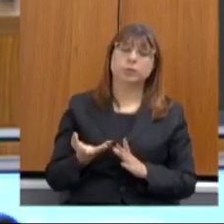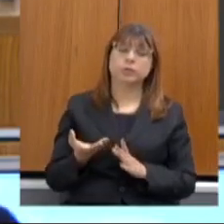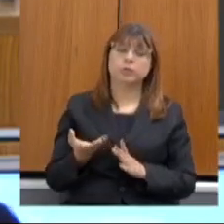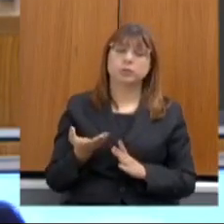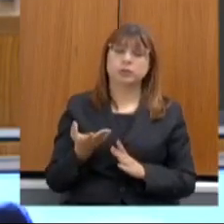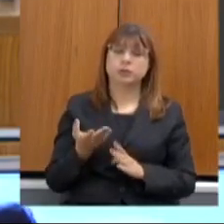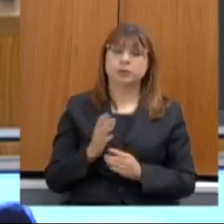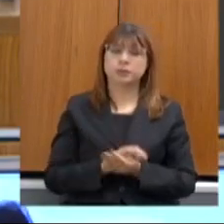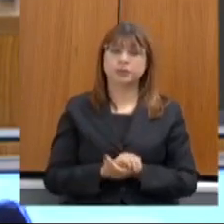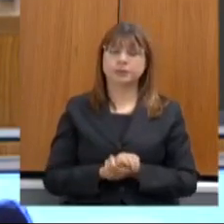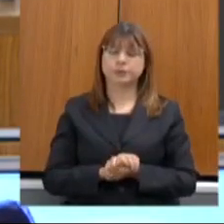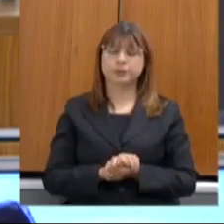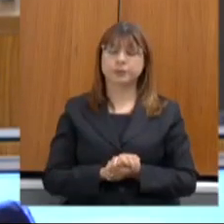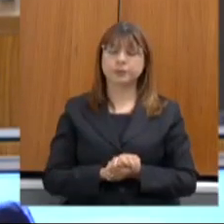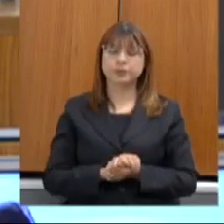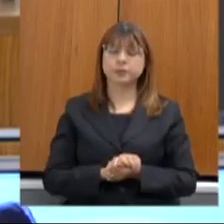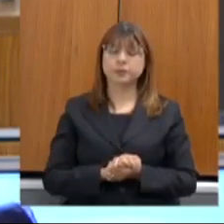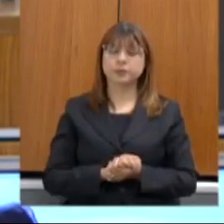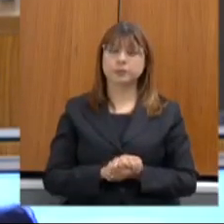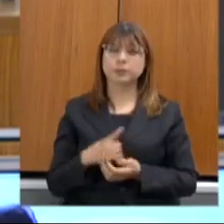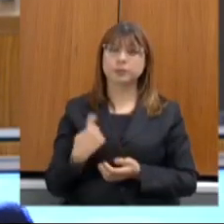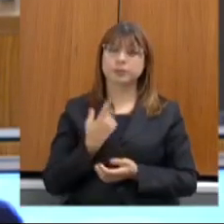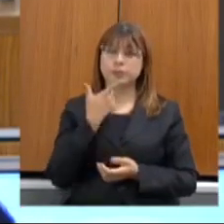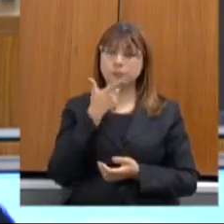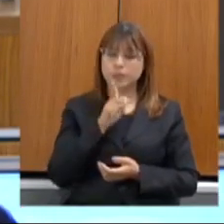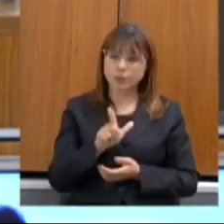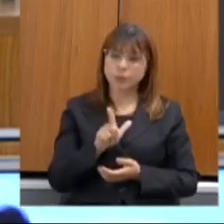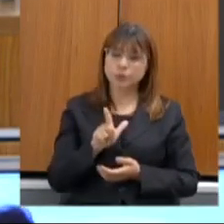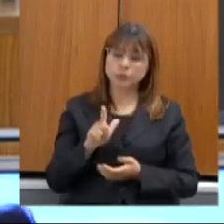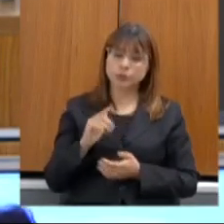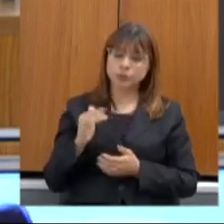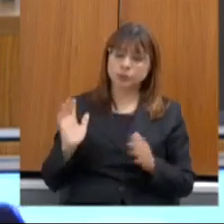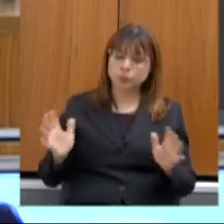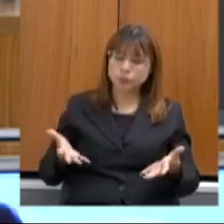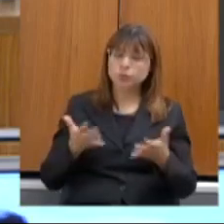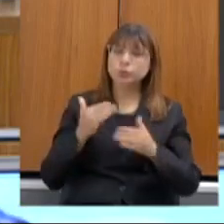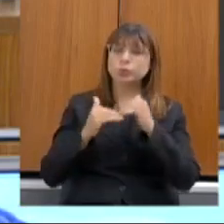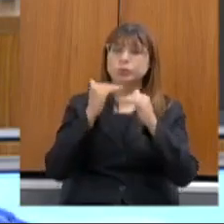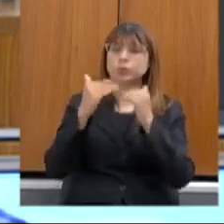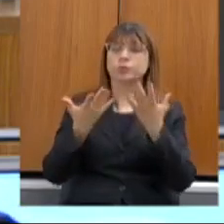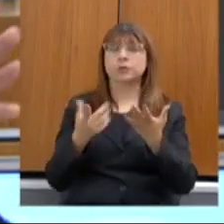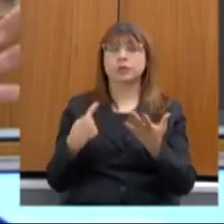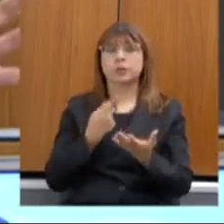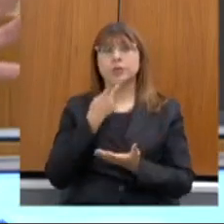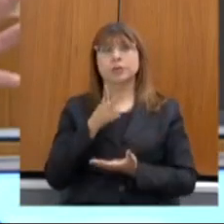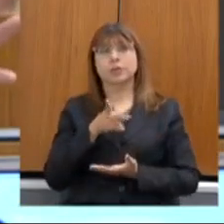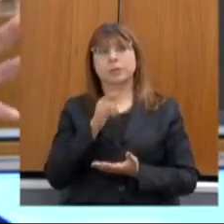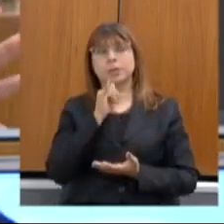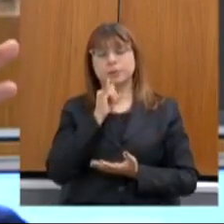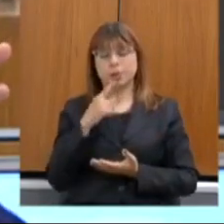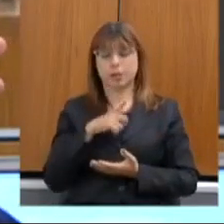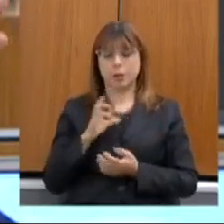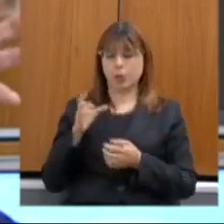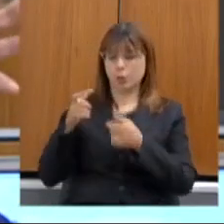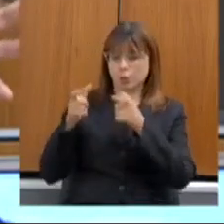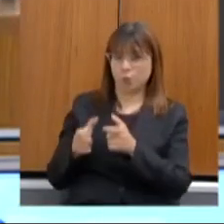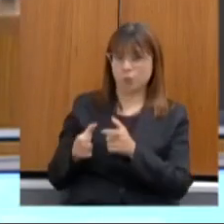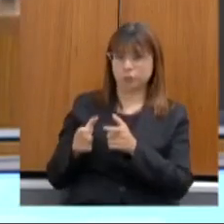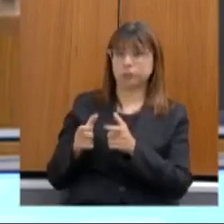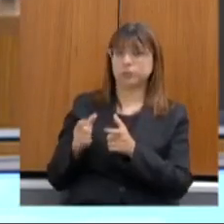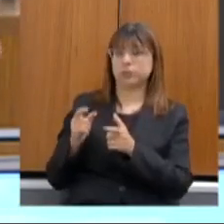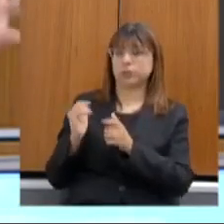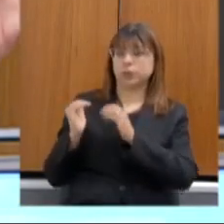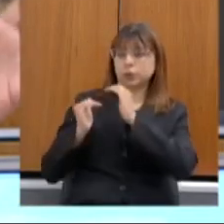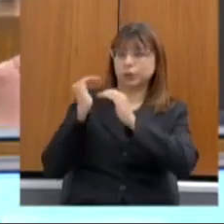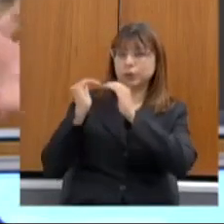poder promover o desenvolvimento a gente fala até o seguinte uma região é tão